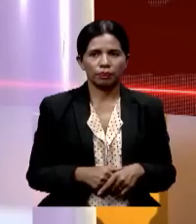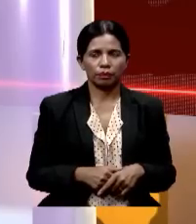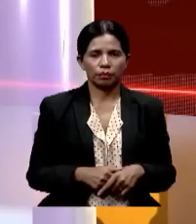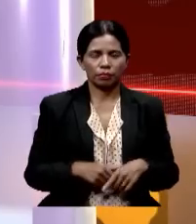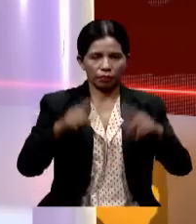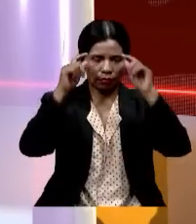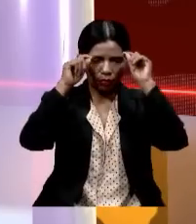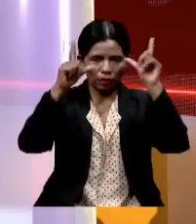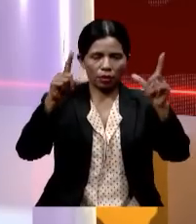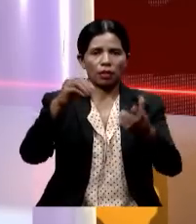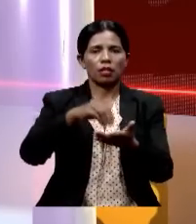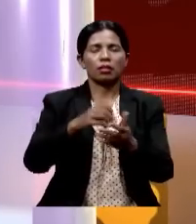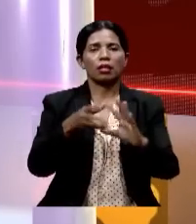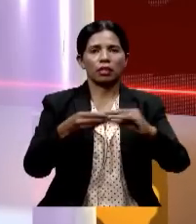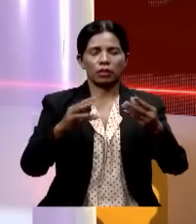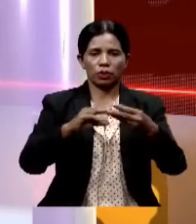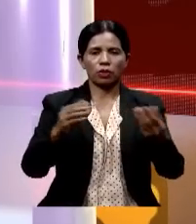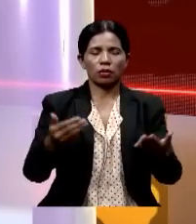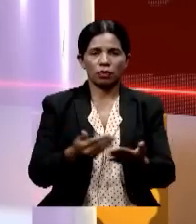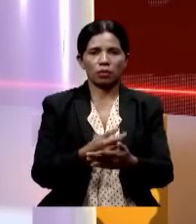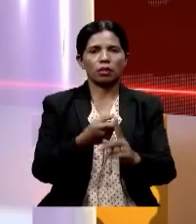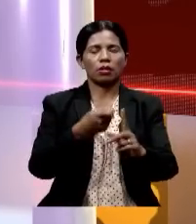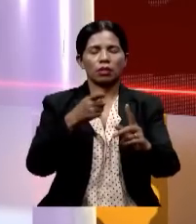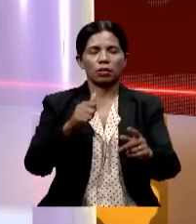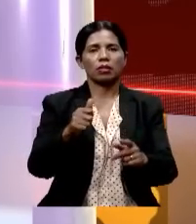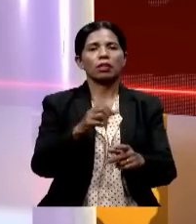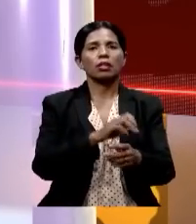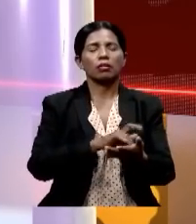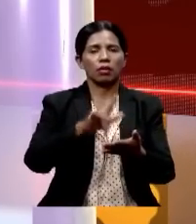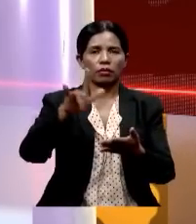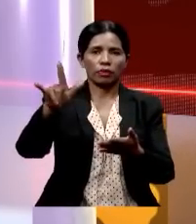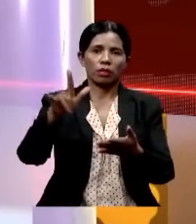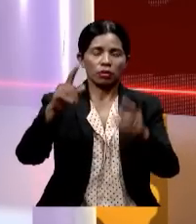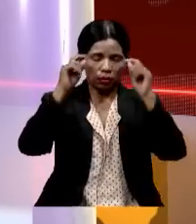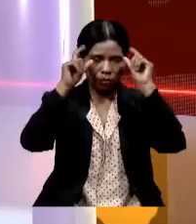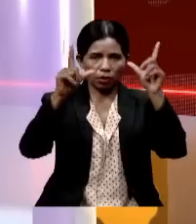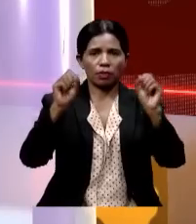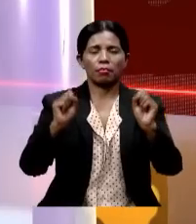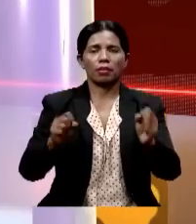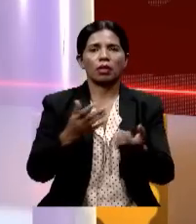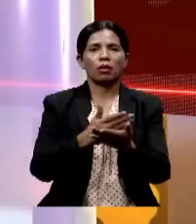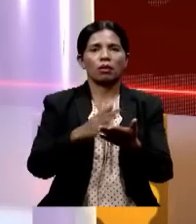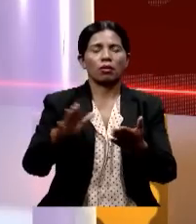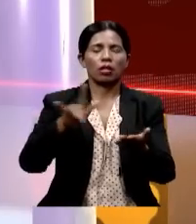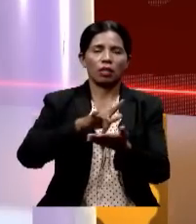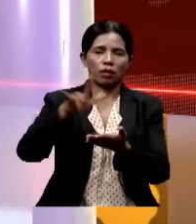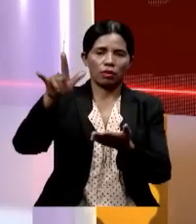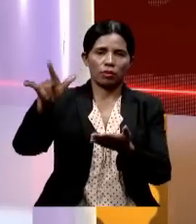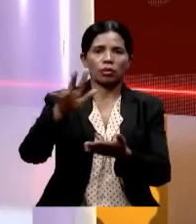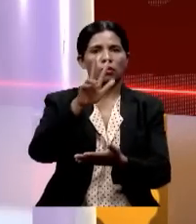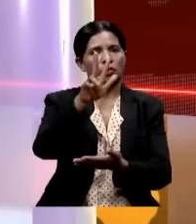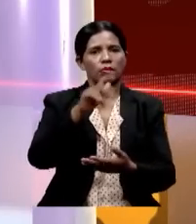Timor Leste marka istoria fong ida husi empresa Fly Timor tamba badahuluk bele sosa via un komersial